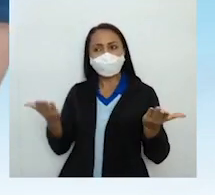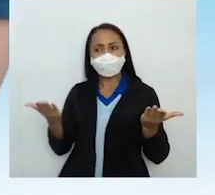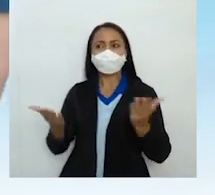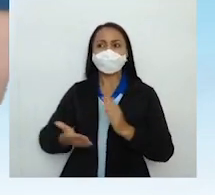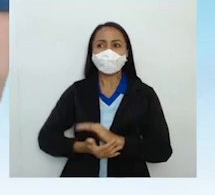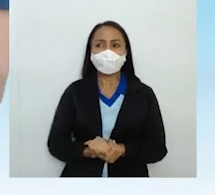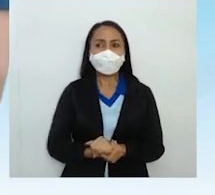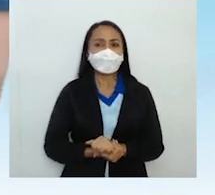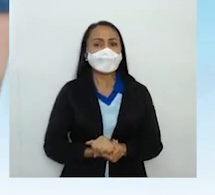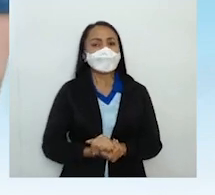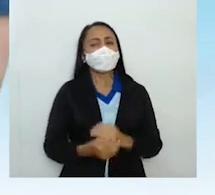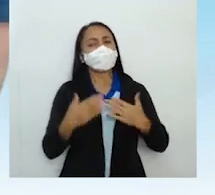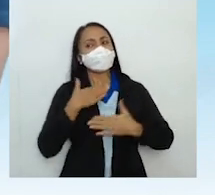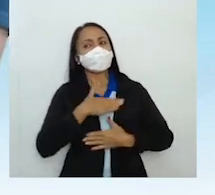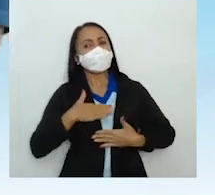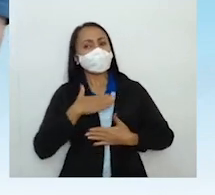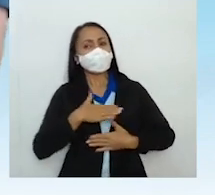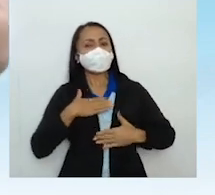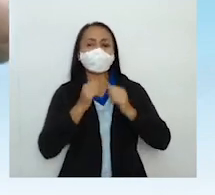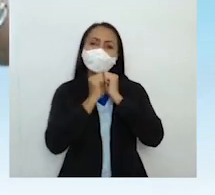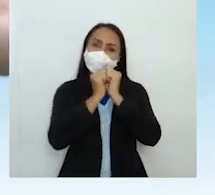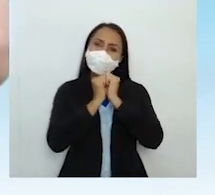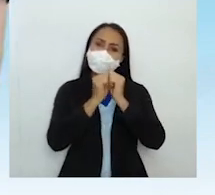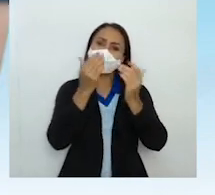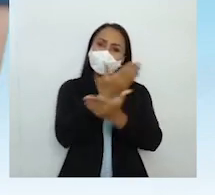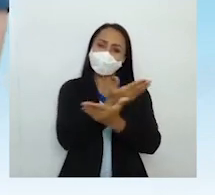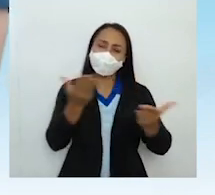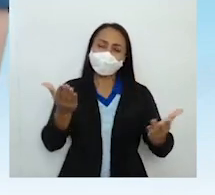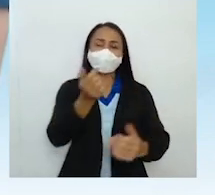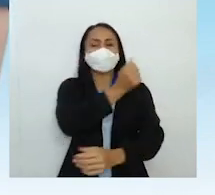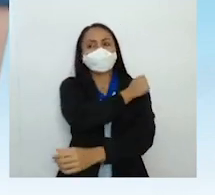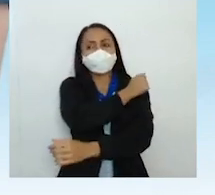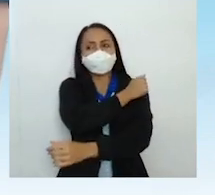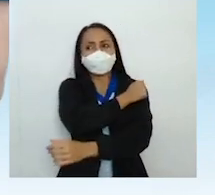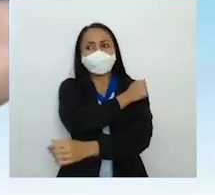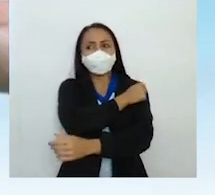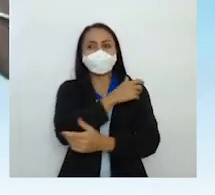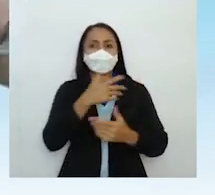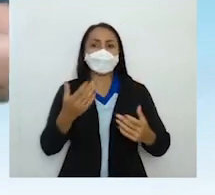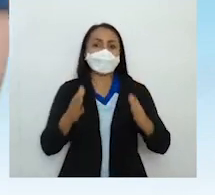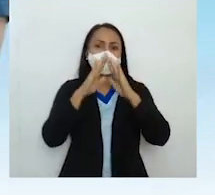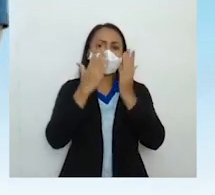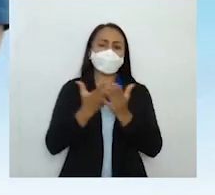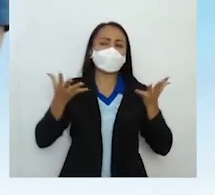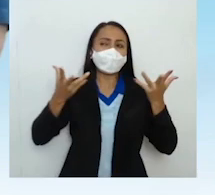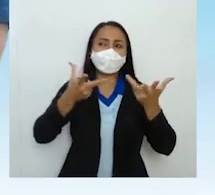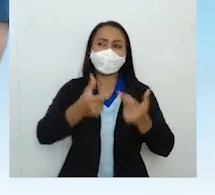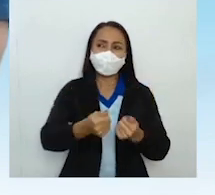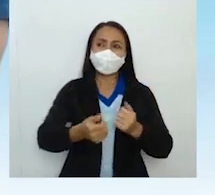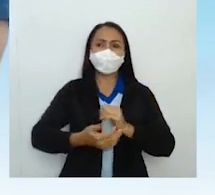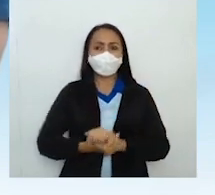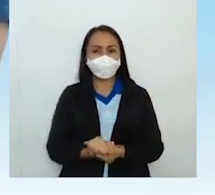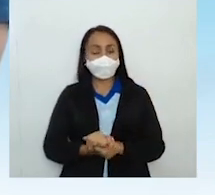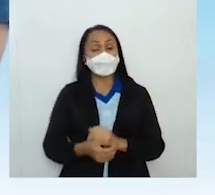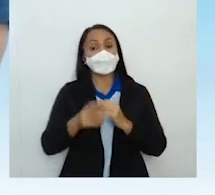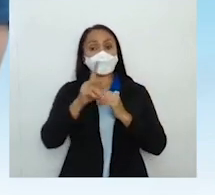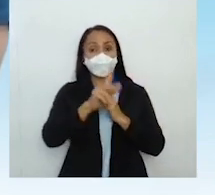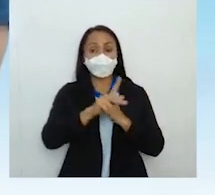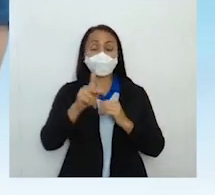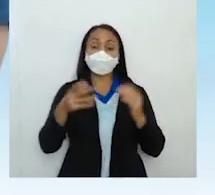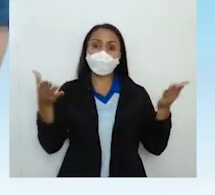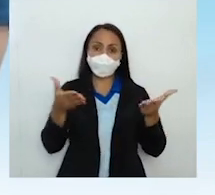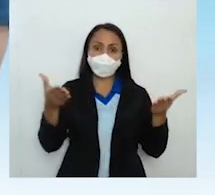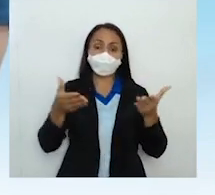bem, professor. Um prazer imenso estar aqui com você, com os nossos alunos, nessa escola maravilhosa. Ô professor, hoje